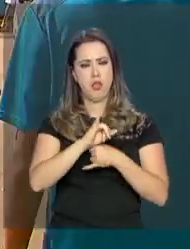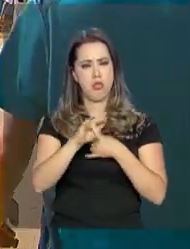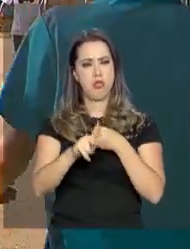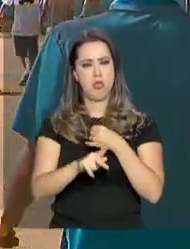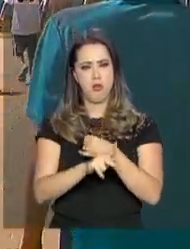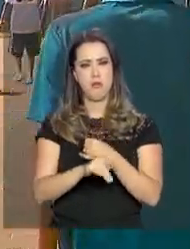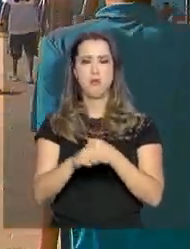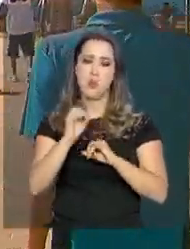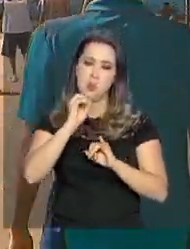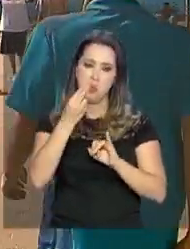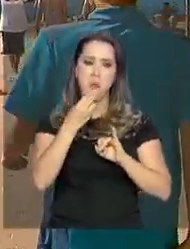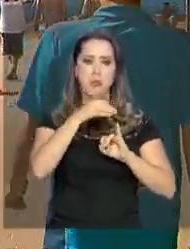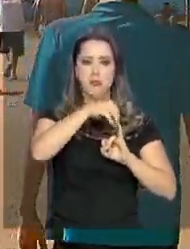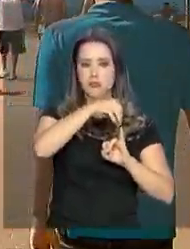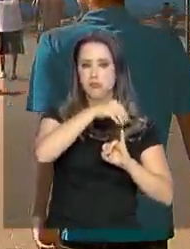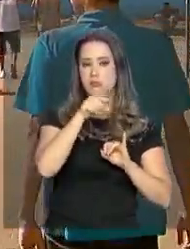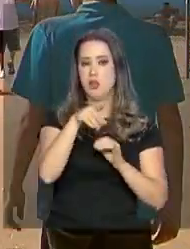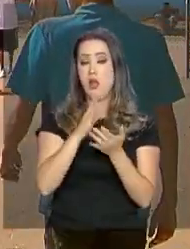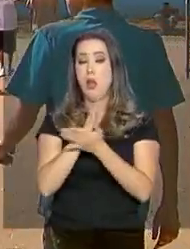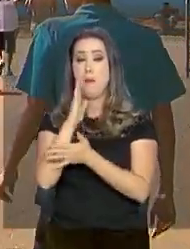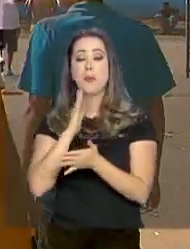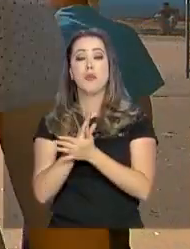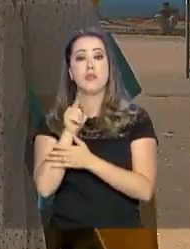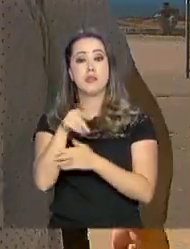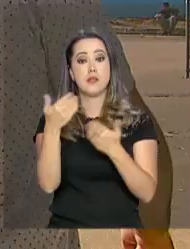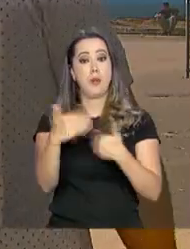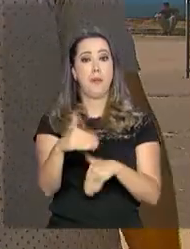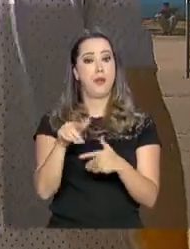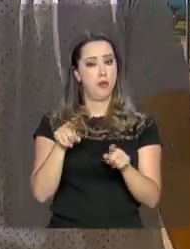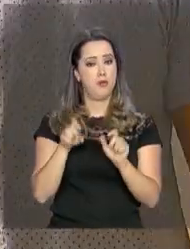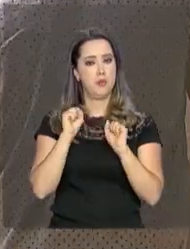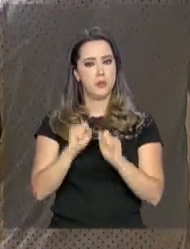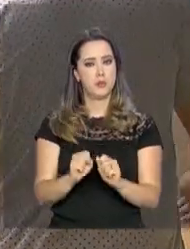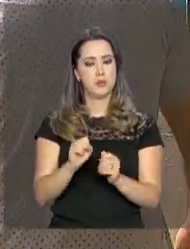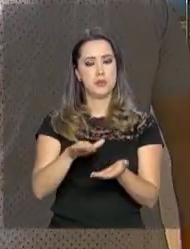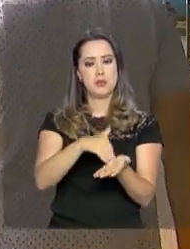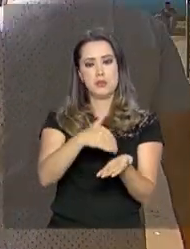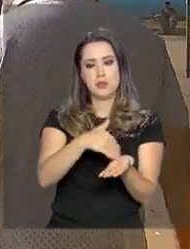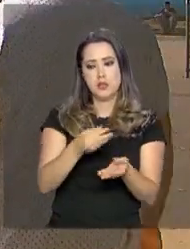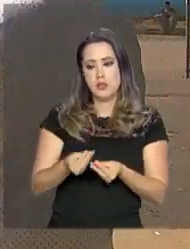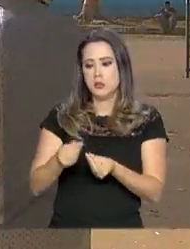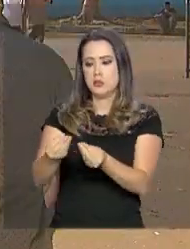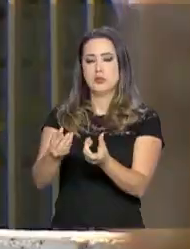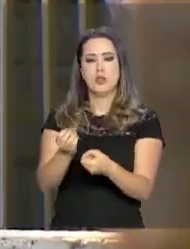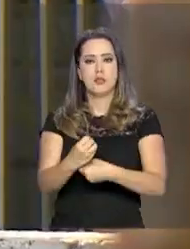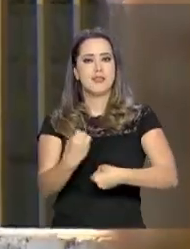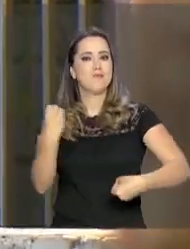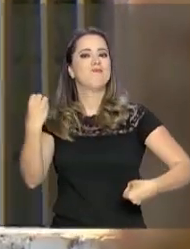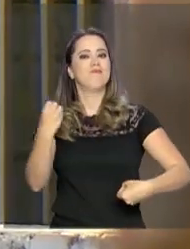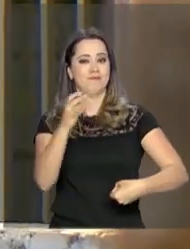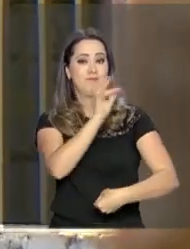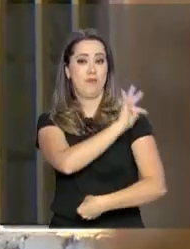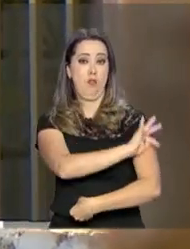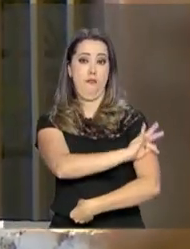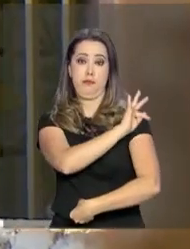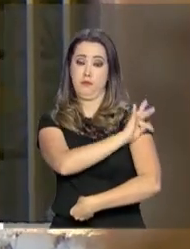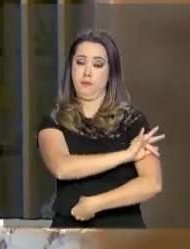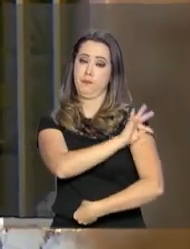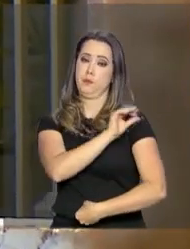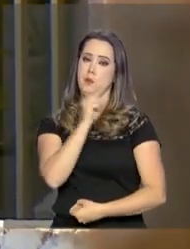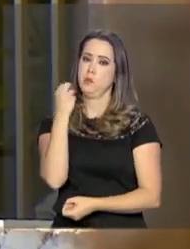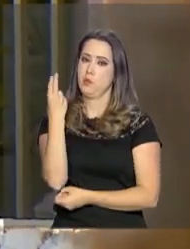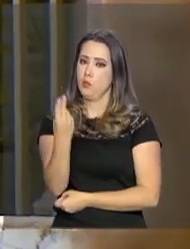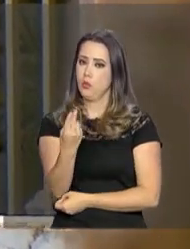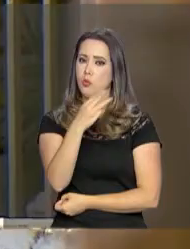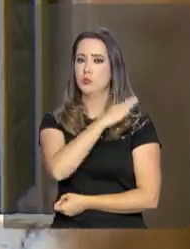a aprovação permite que as secretarias estaduais de educação emitam os certificados de conclusão do ensino